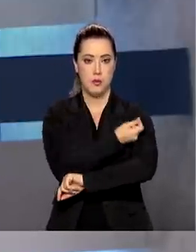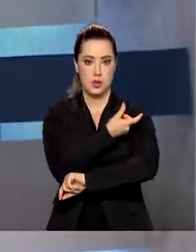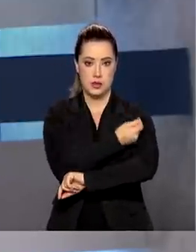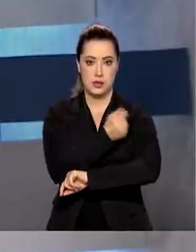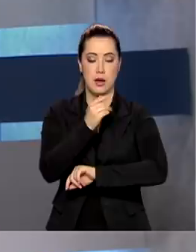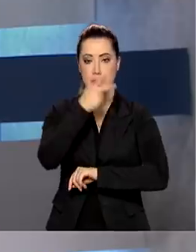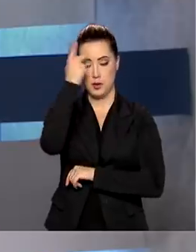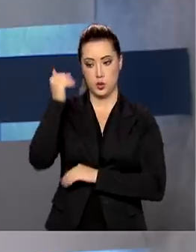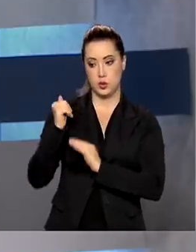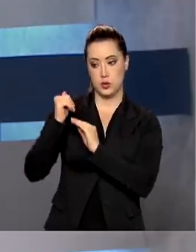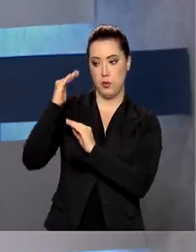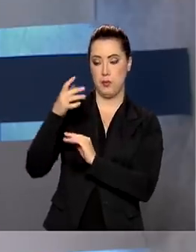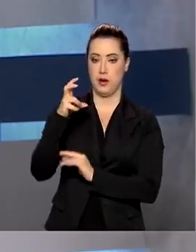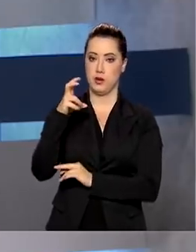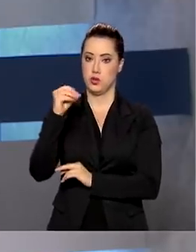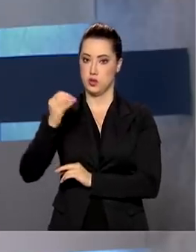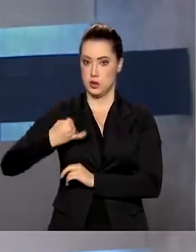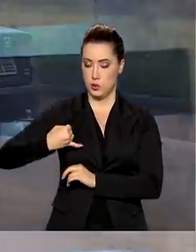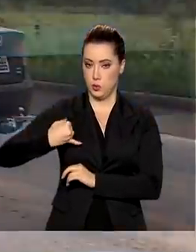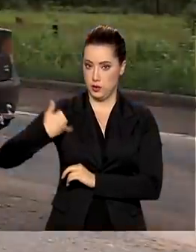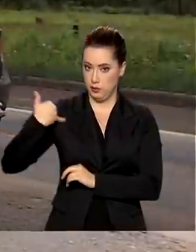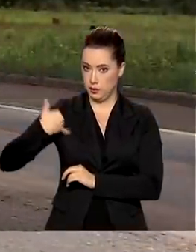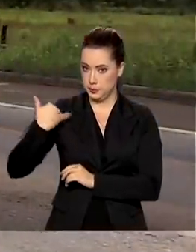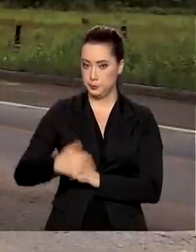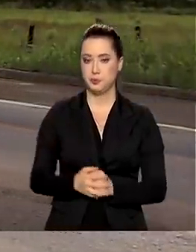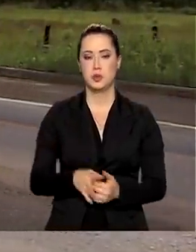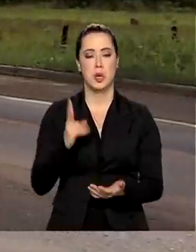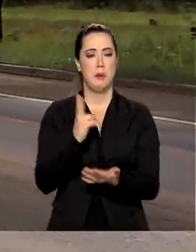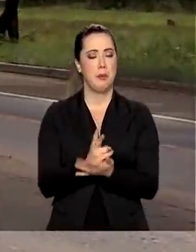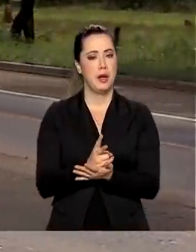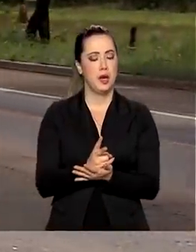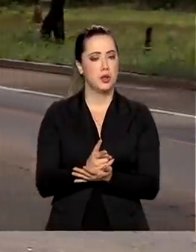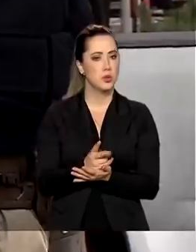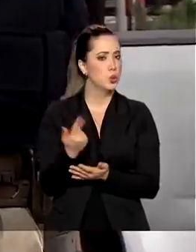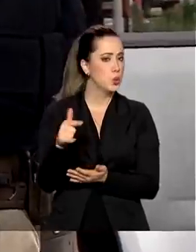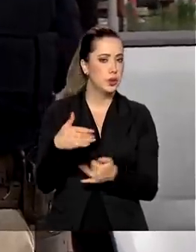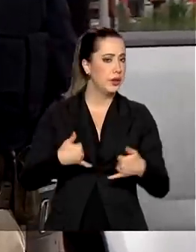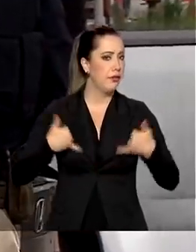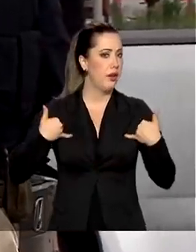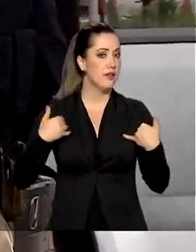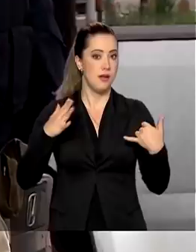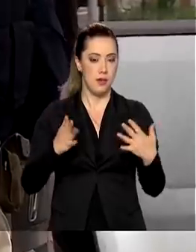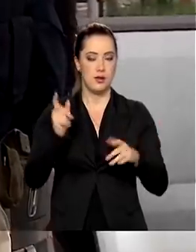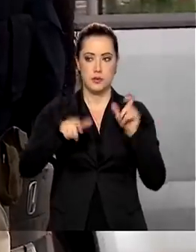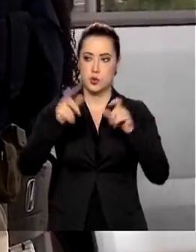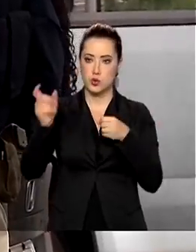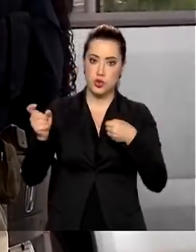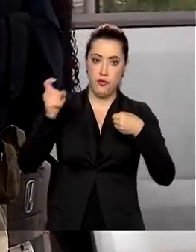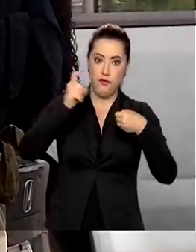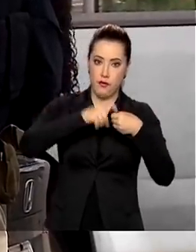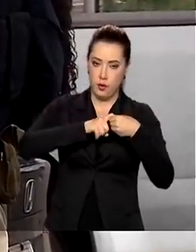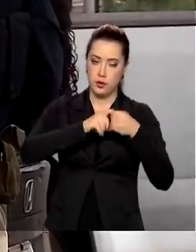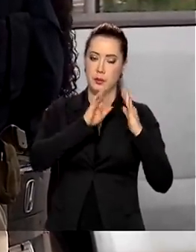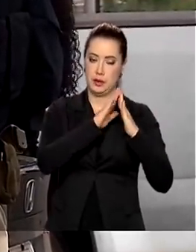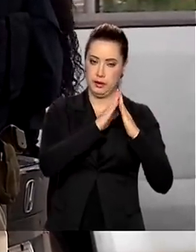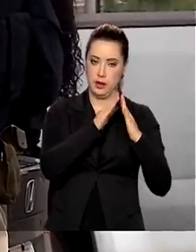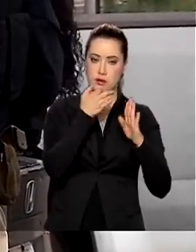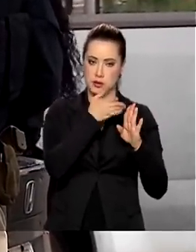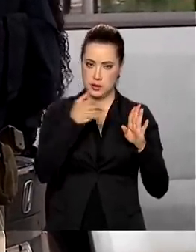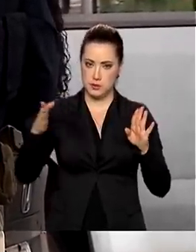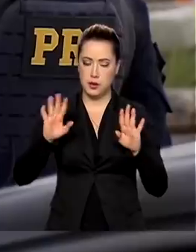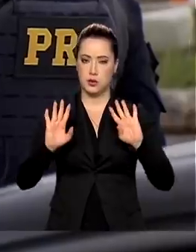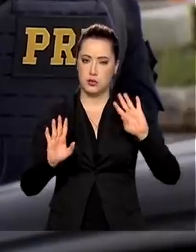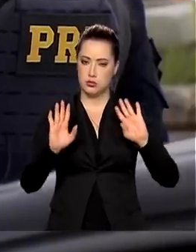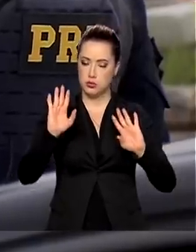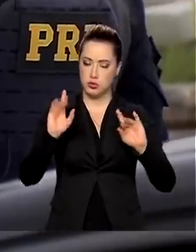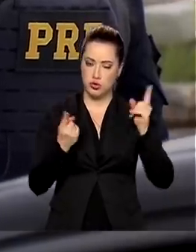50 anos. Mesmo sem folia, muita gente está retornando de viagem neste carnaval. Nas estradas, a PRF